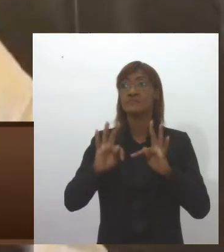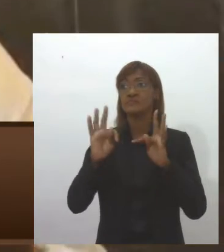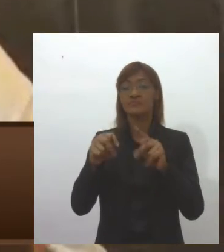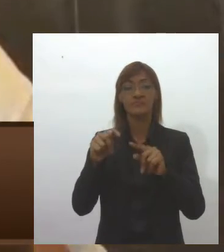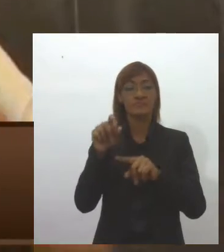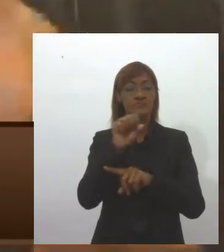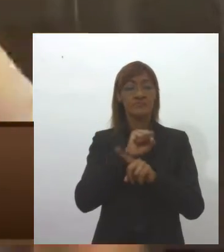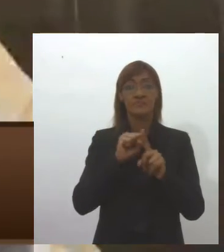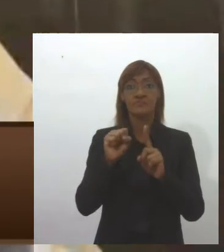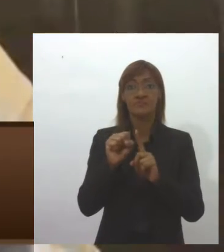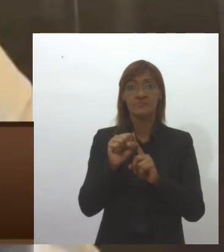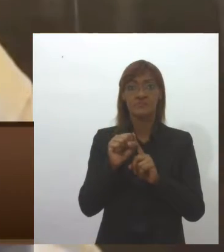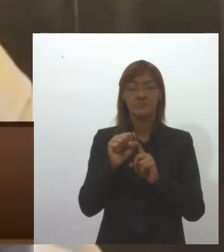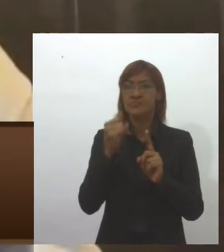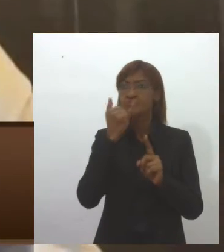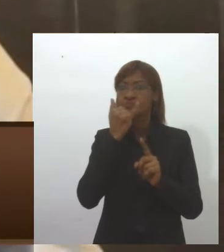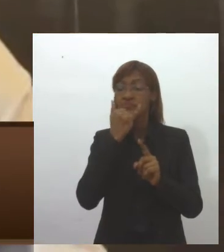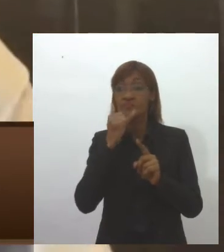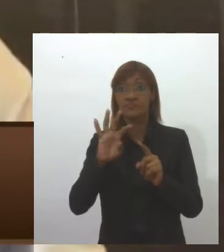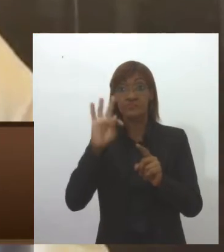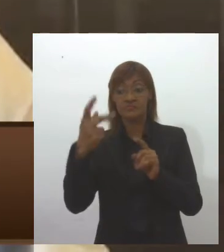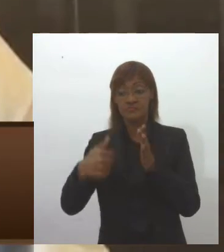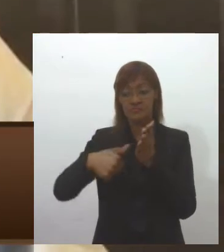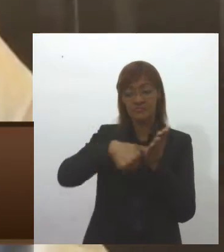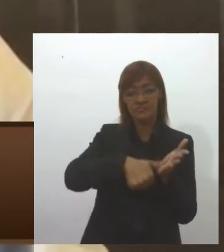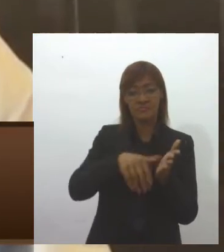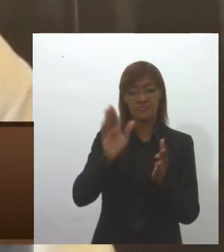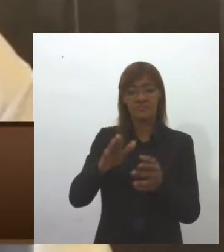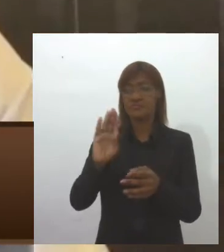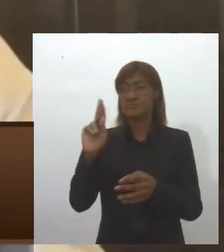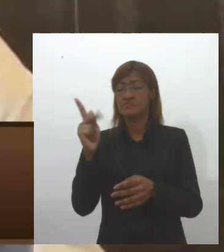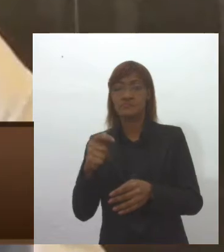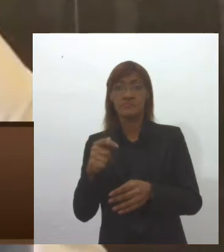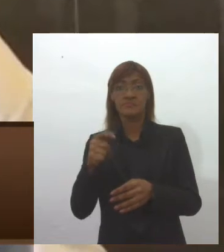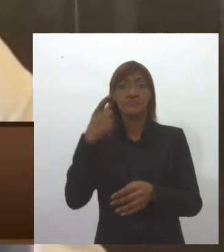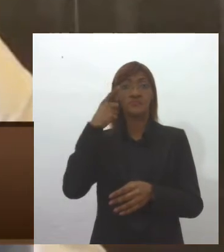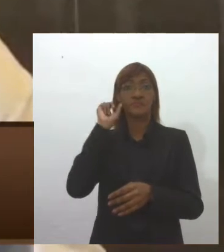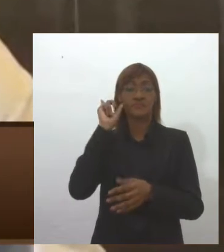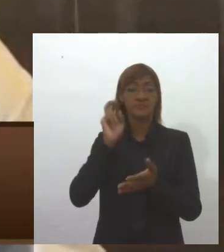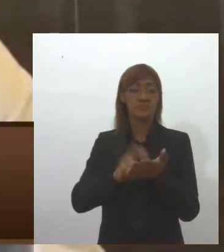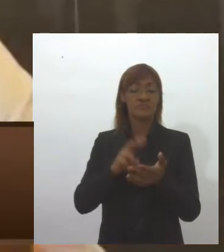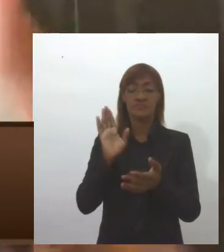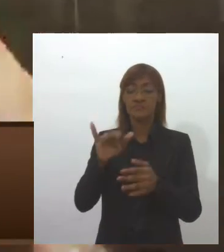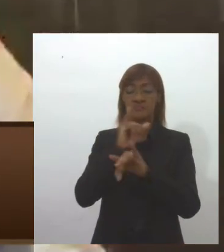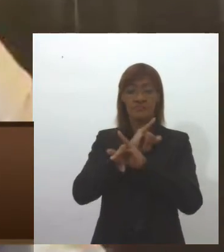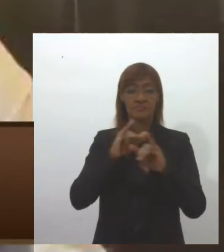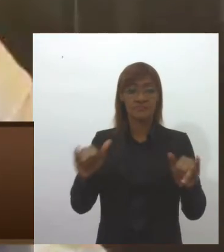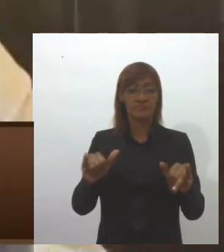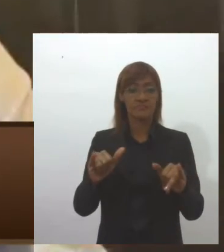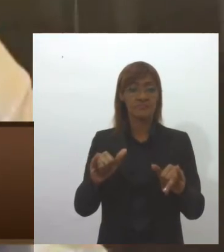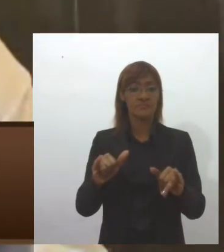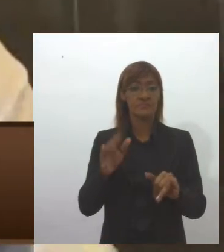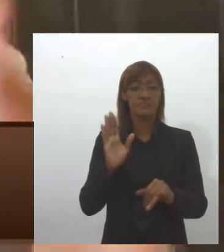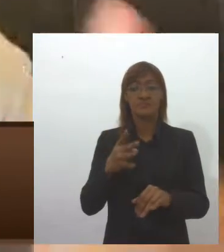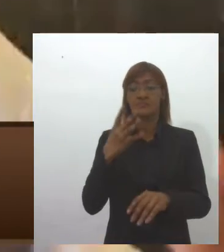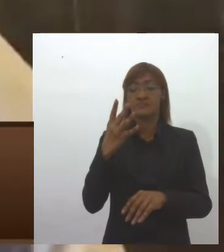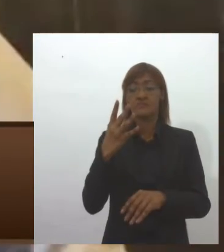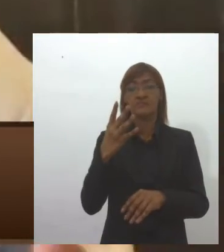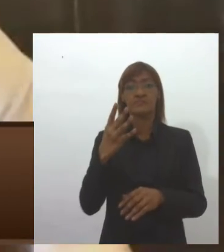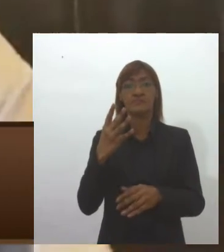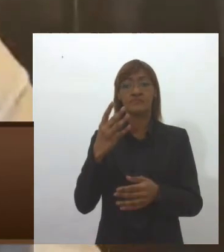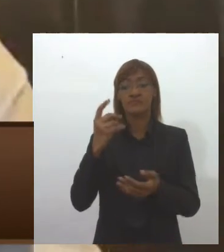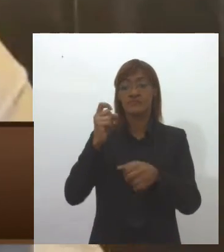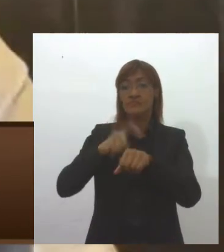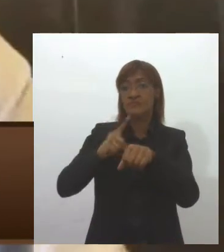BH, isso que mostra o comprometimento da BH. E como eu disse lá hoje de manhã, será um projeto que vai ser tocado a quatro mãos, entre o